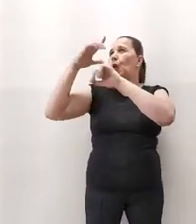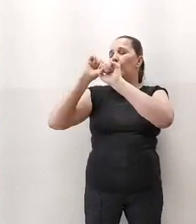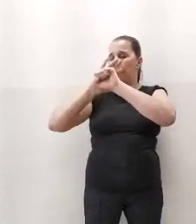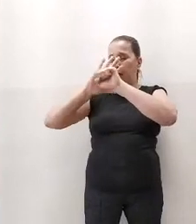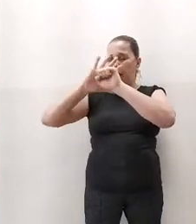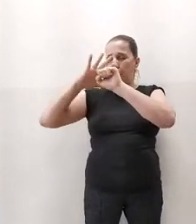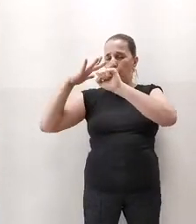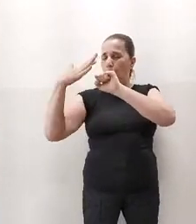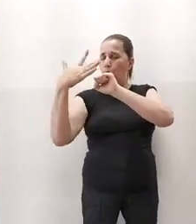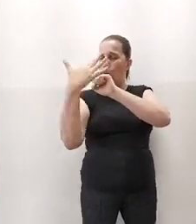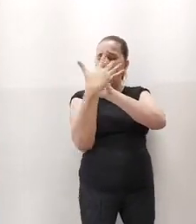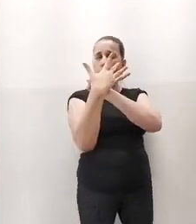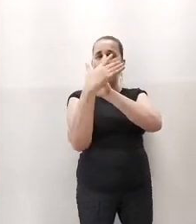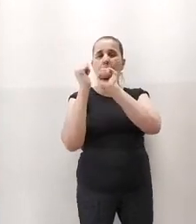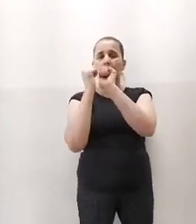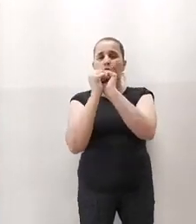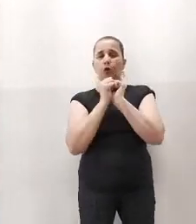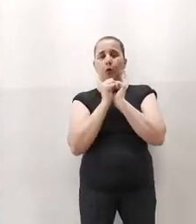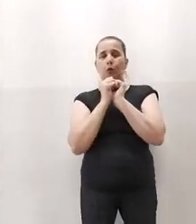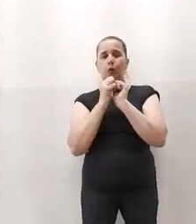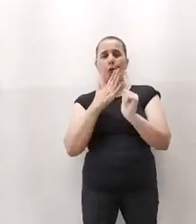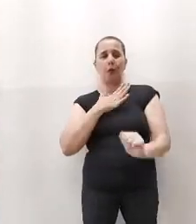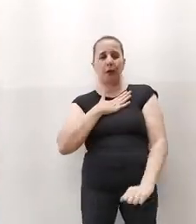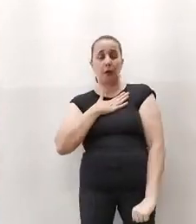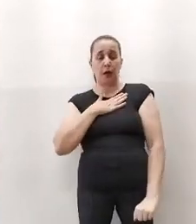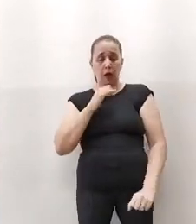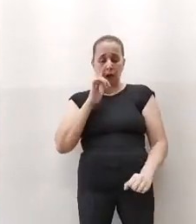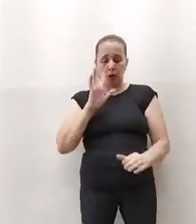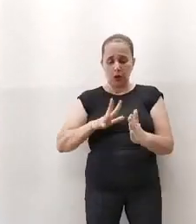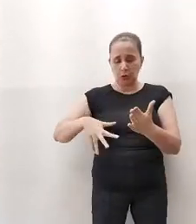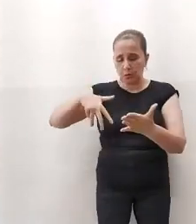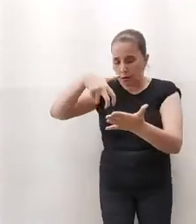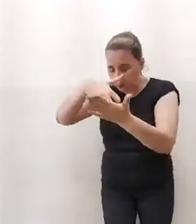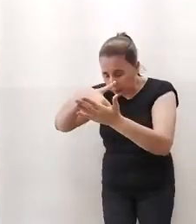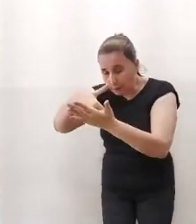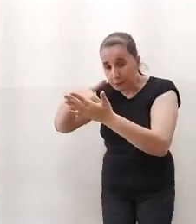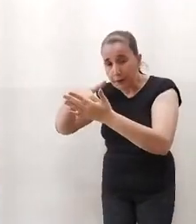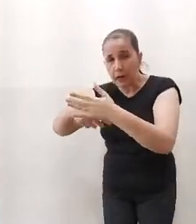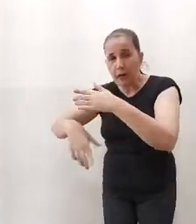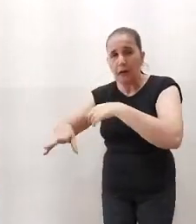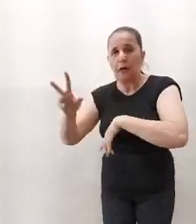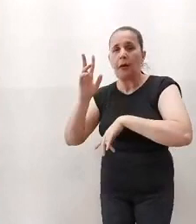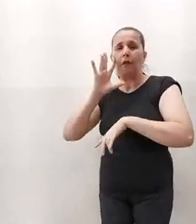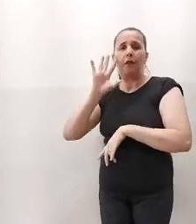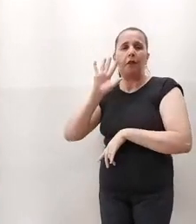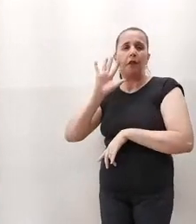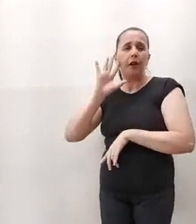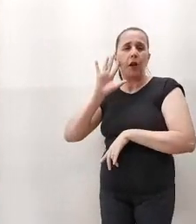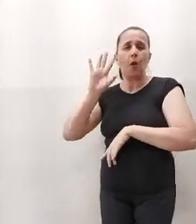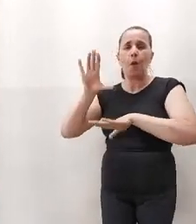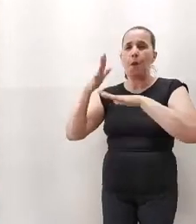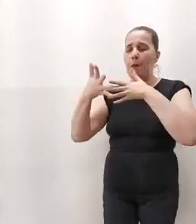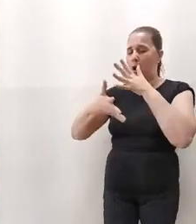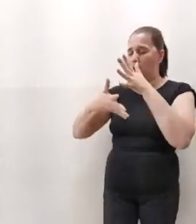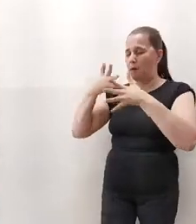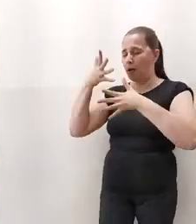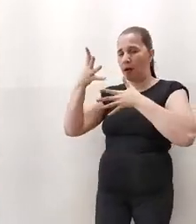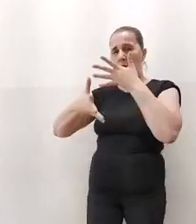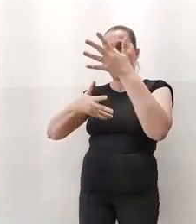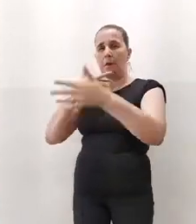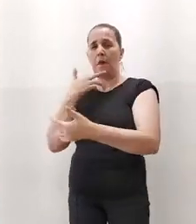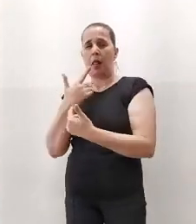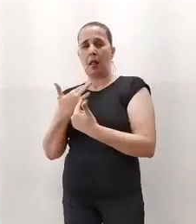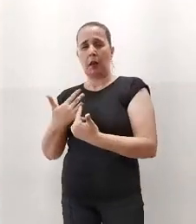iam comigo. E caindo todos nós por terra, ó, ouvi uma voz que me falava em língua